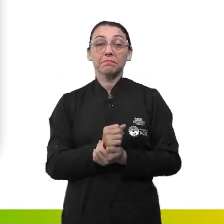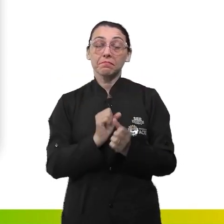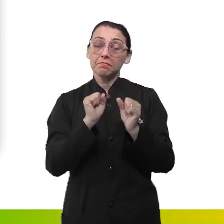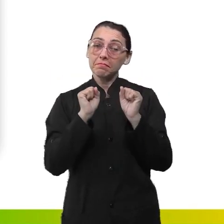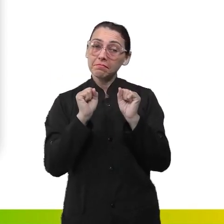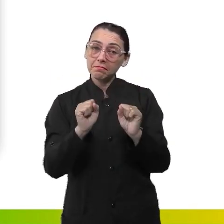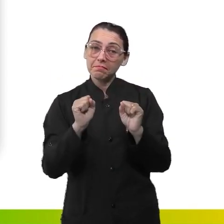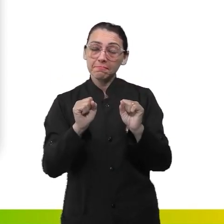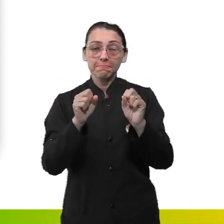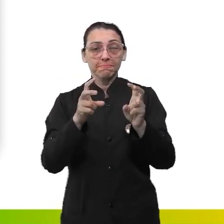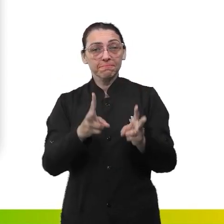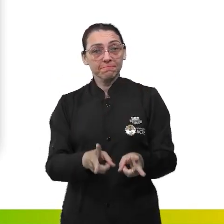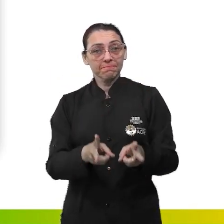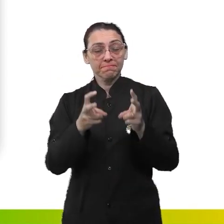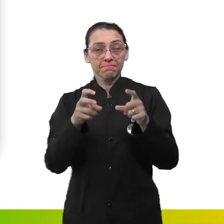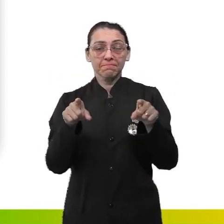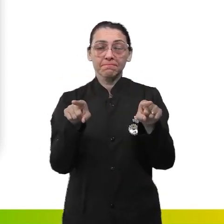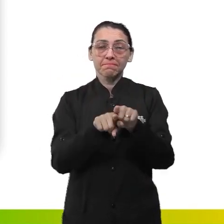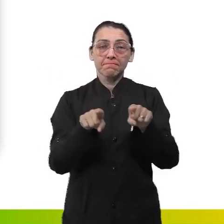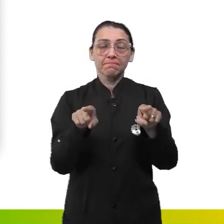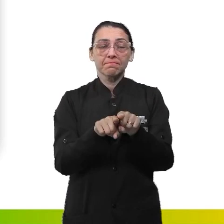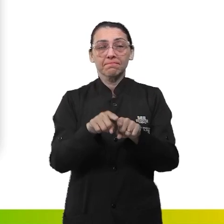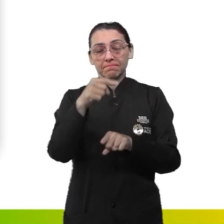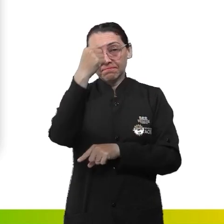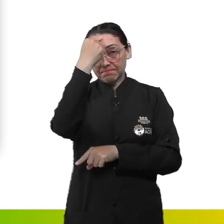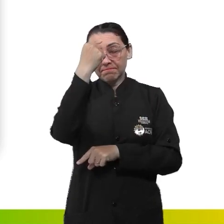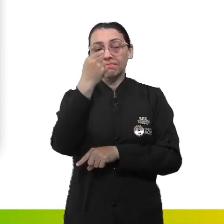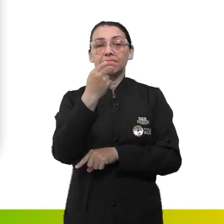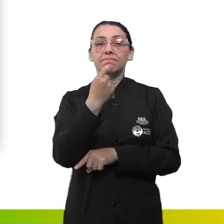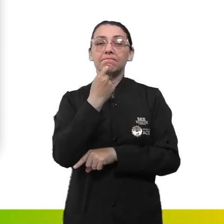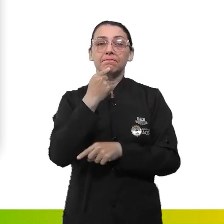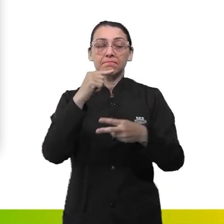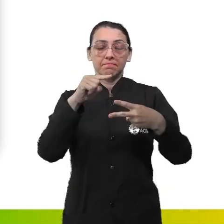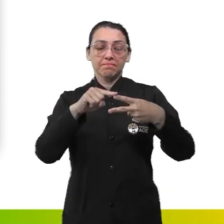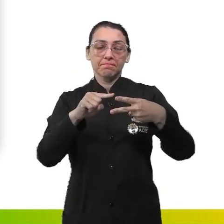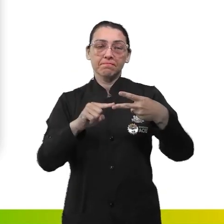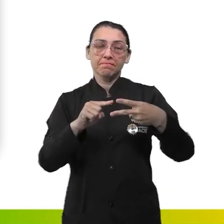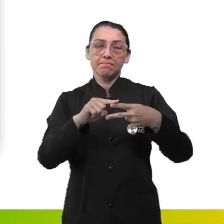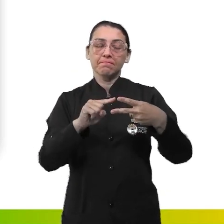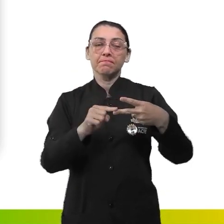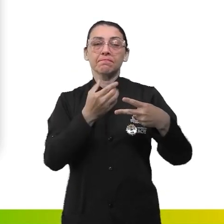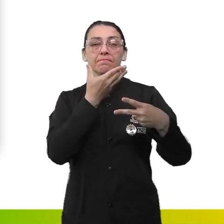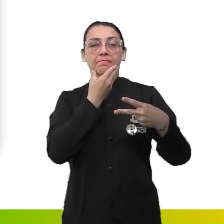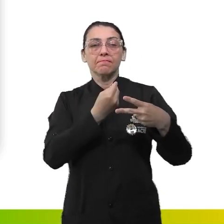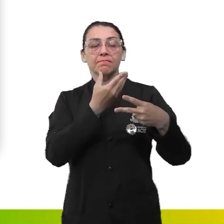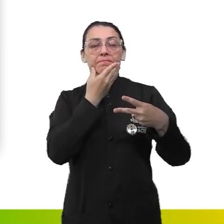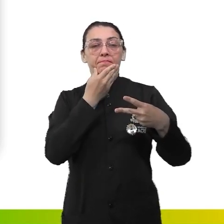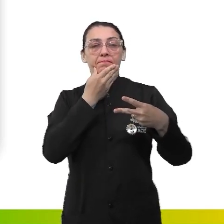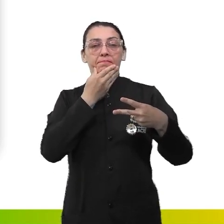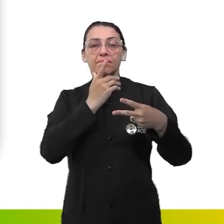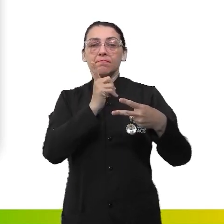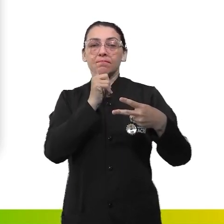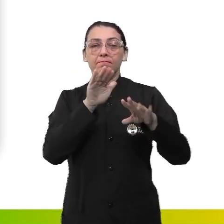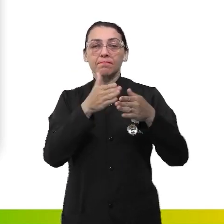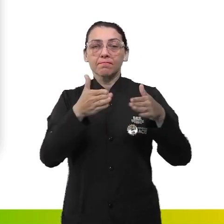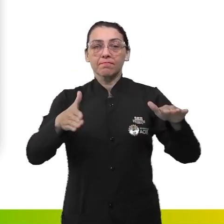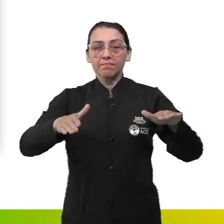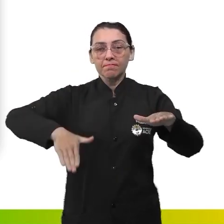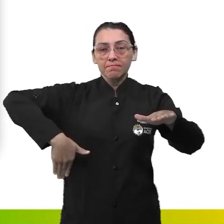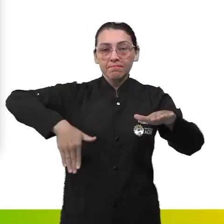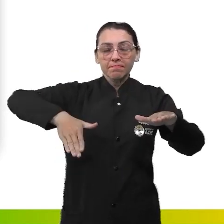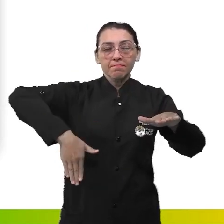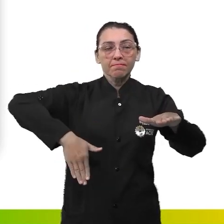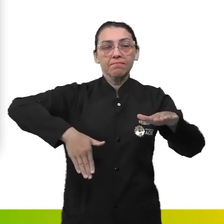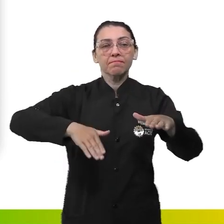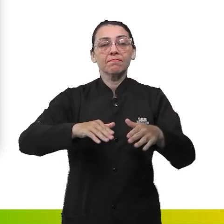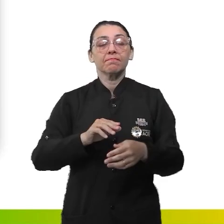podem perceber, também temos uma imagem e temos dois homens no cenário de uma praia e eles estão o